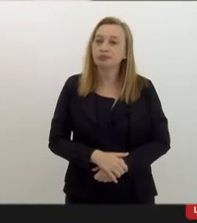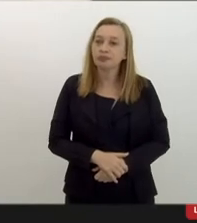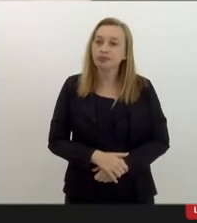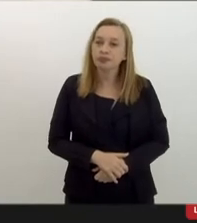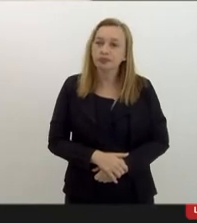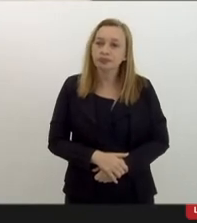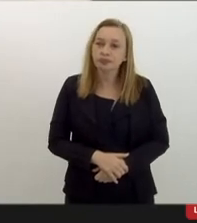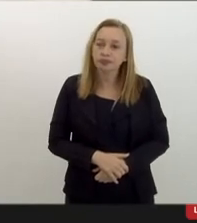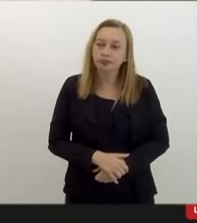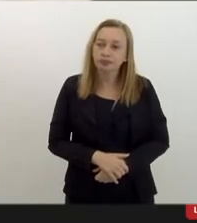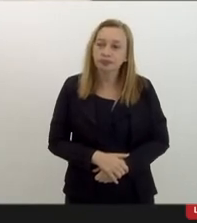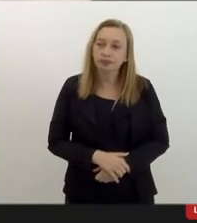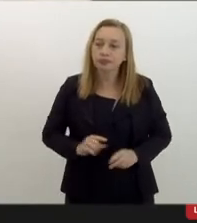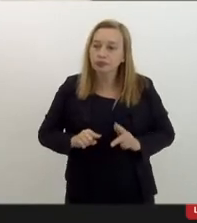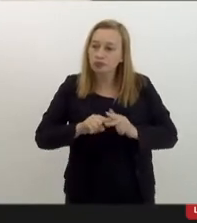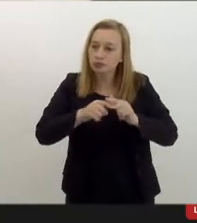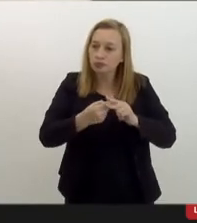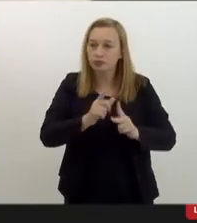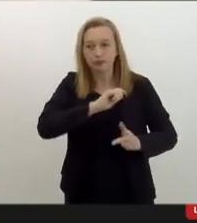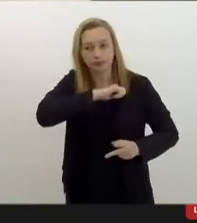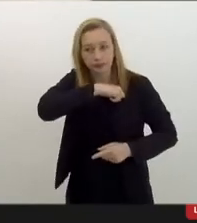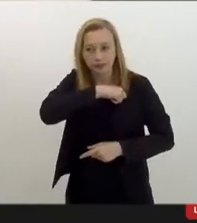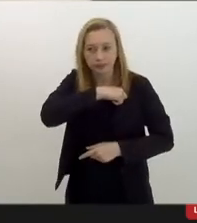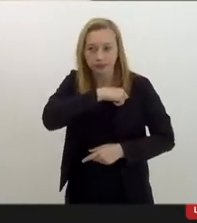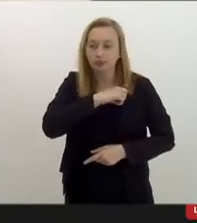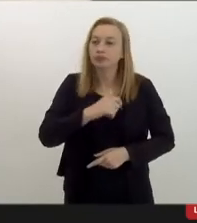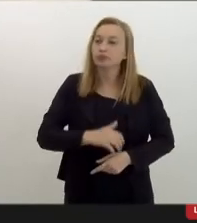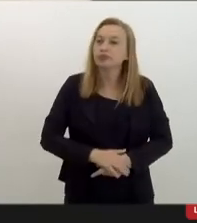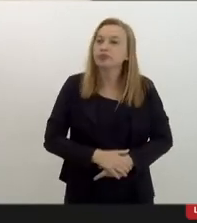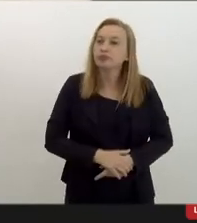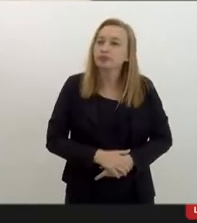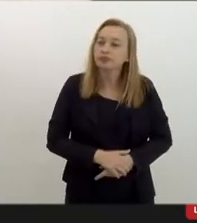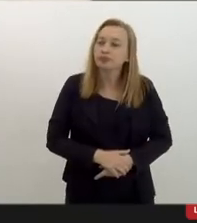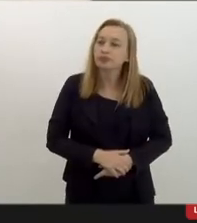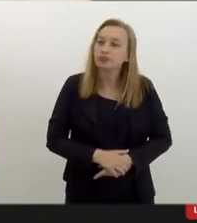o acho que é